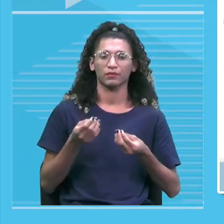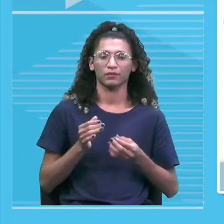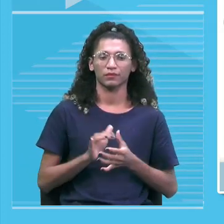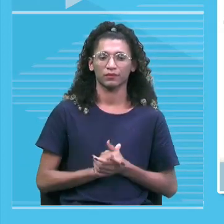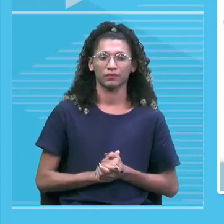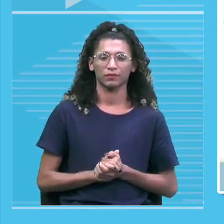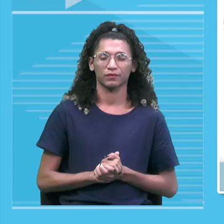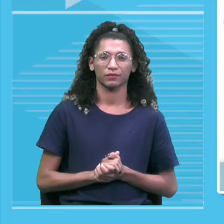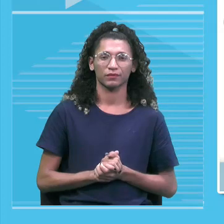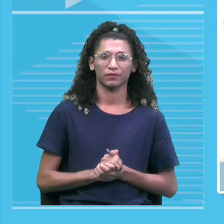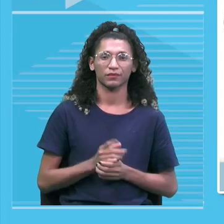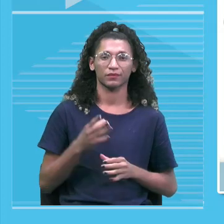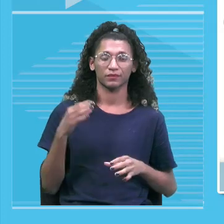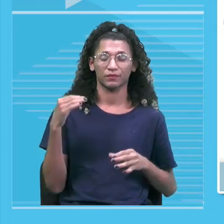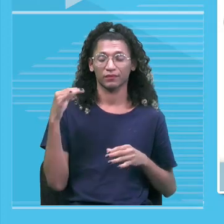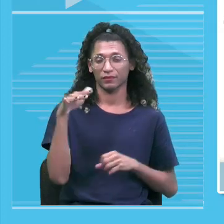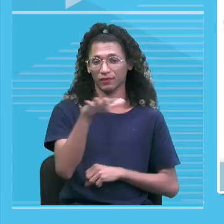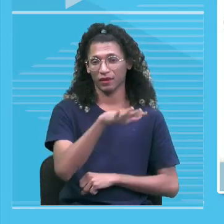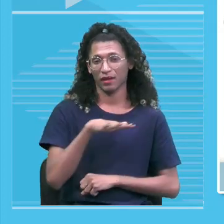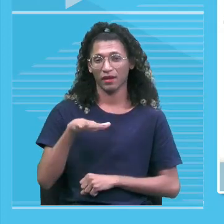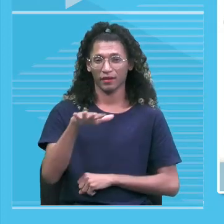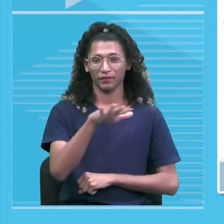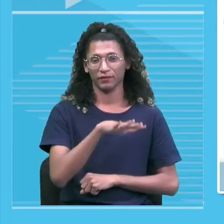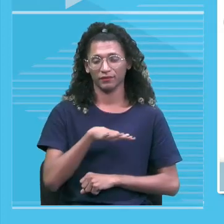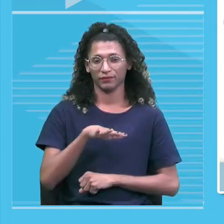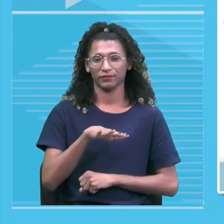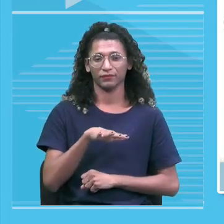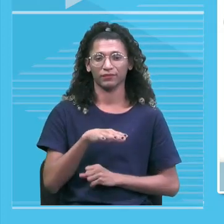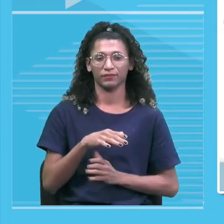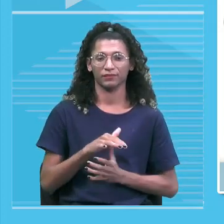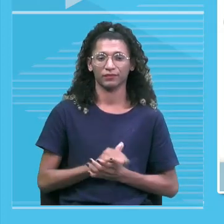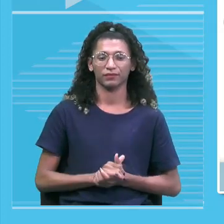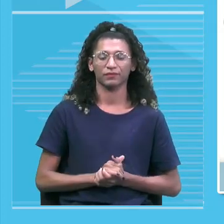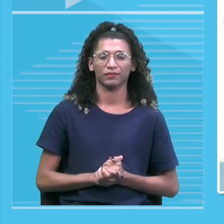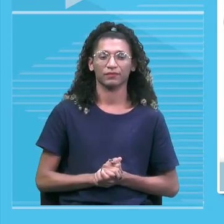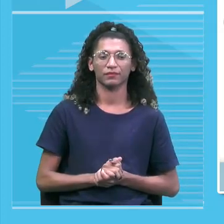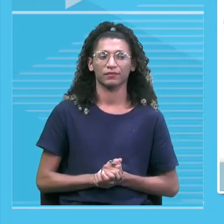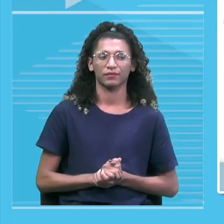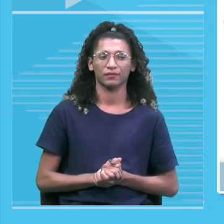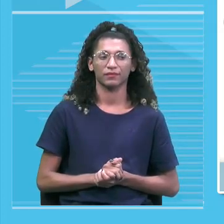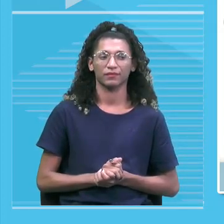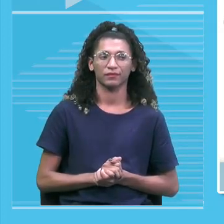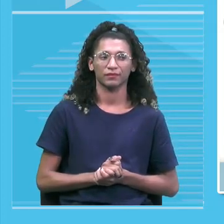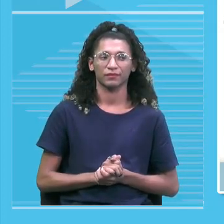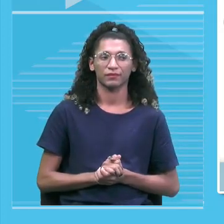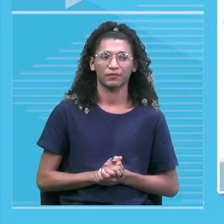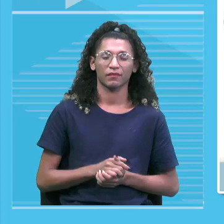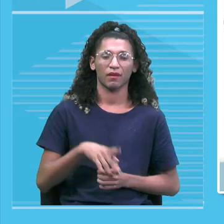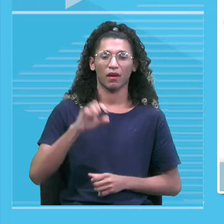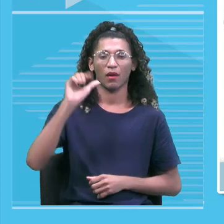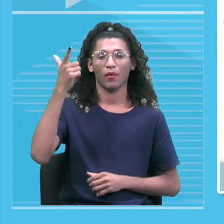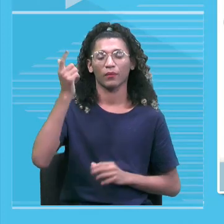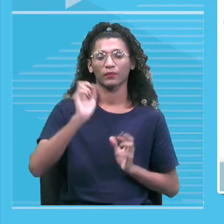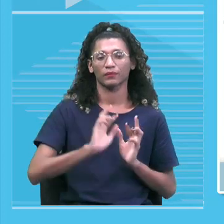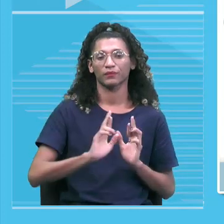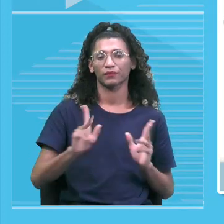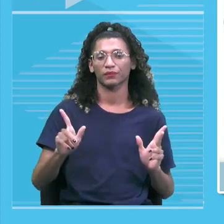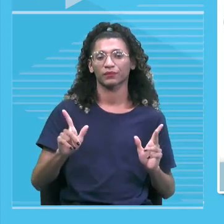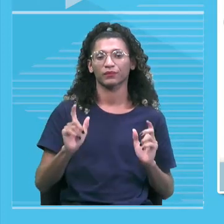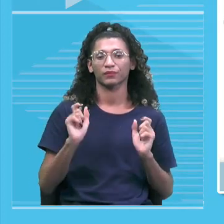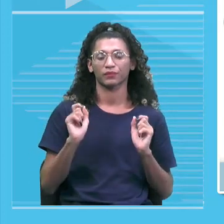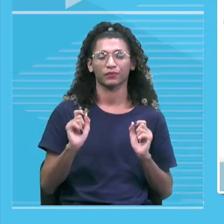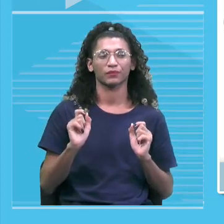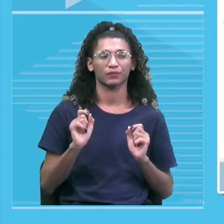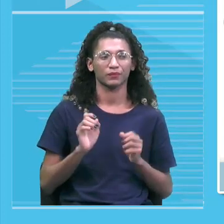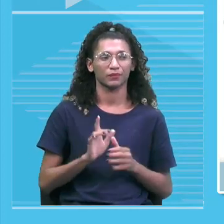no meio que ela se propagam tá e a outra diferença é